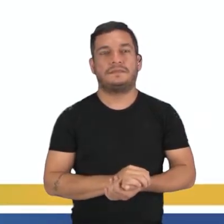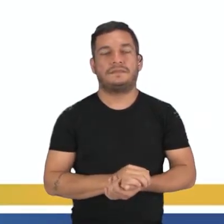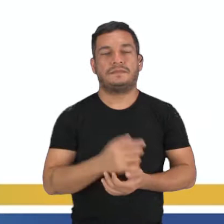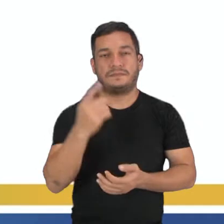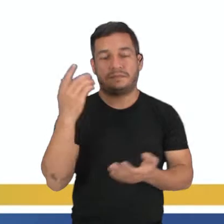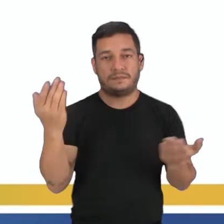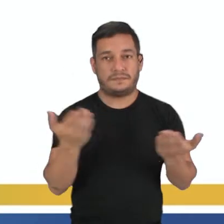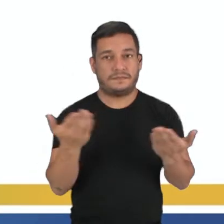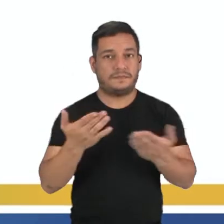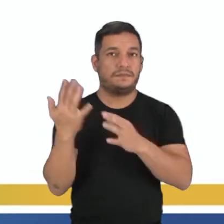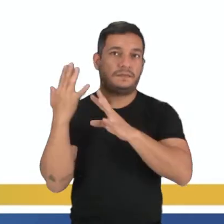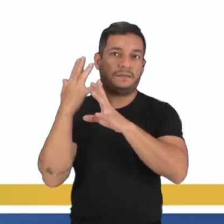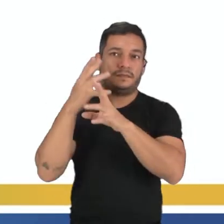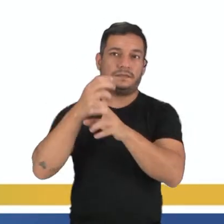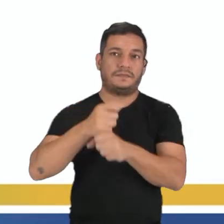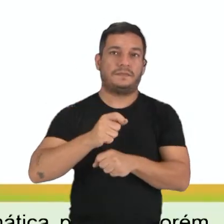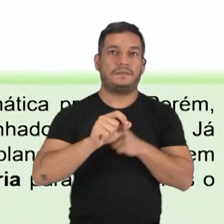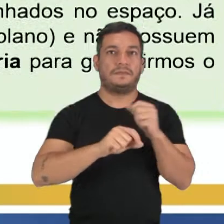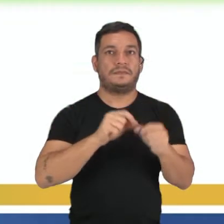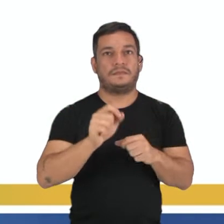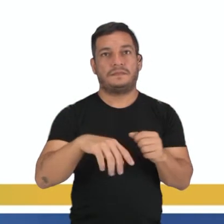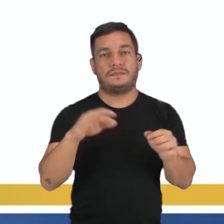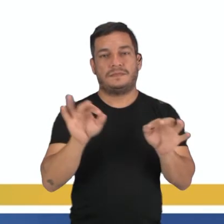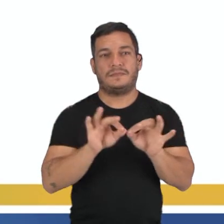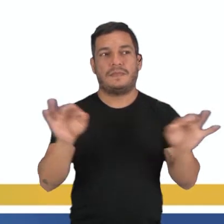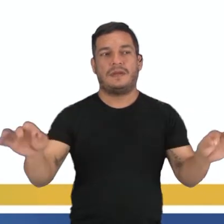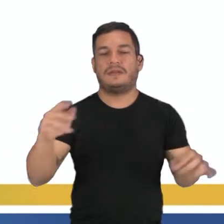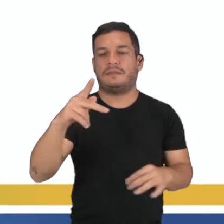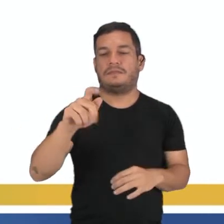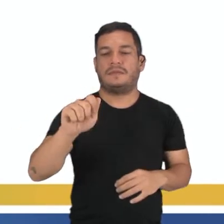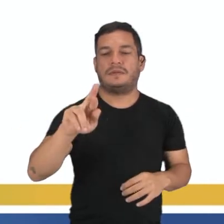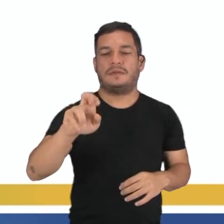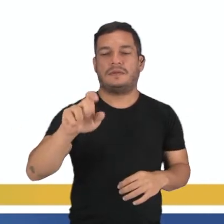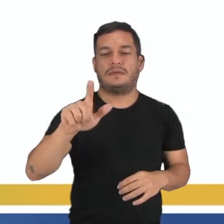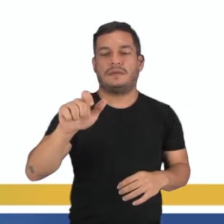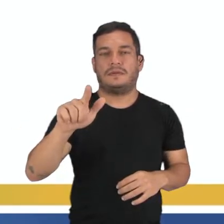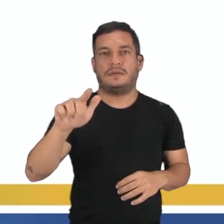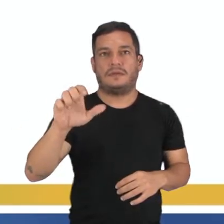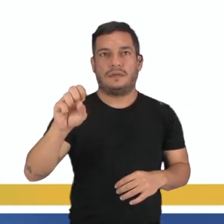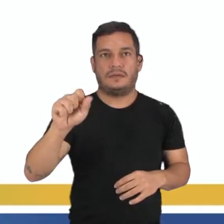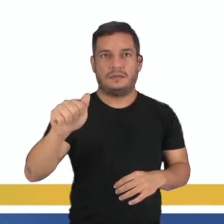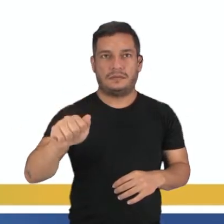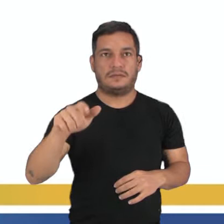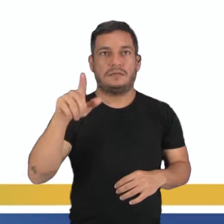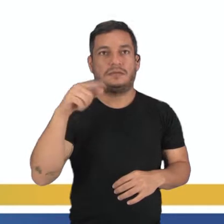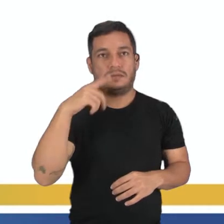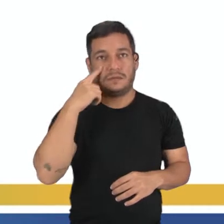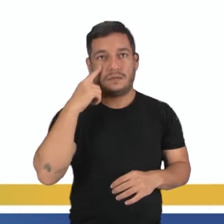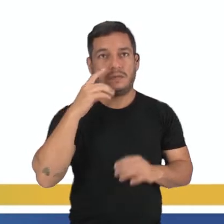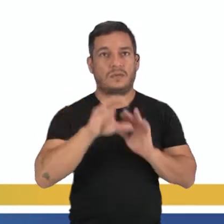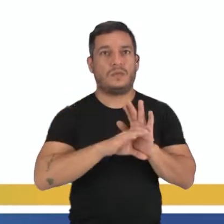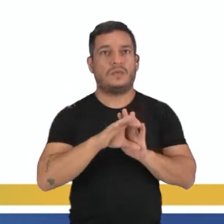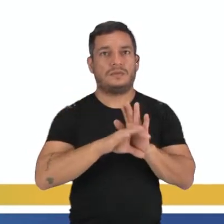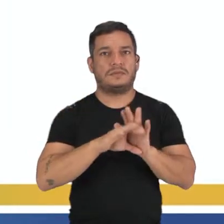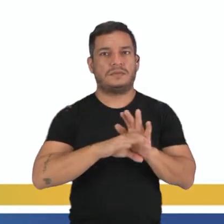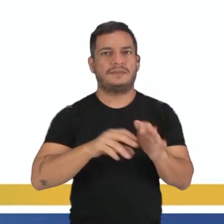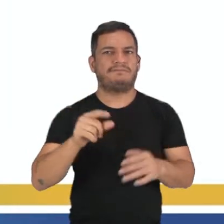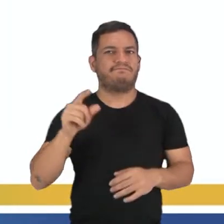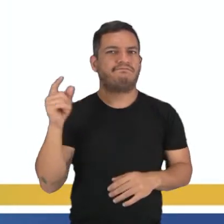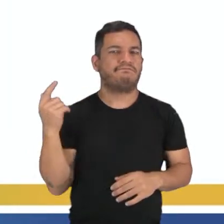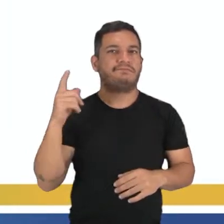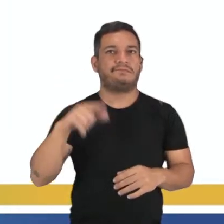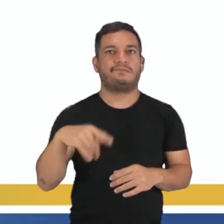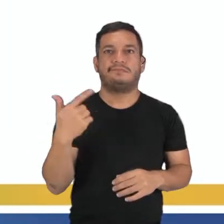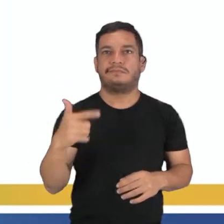Então hoje nós vamos retomar a ideia de retas paralelas. Então o conceito de reta, ele é bem primitivo, né? Ou